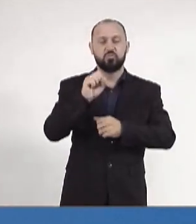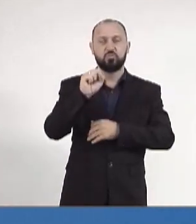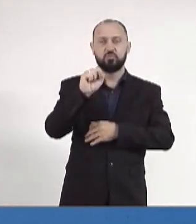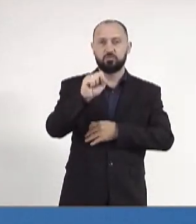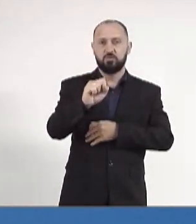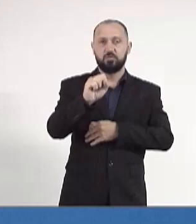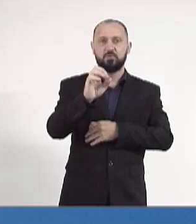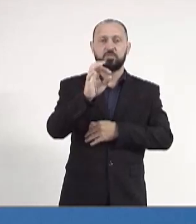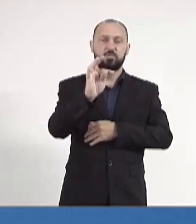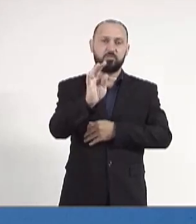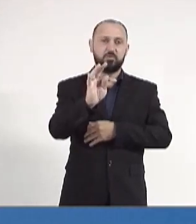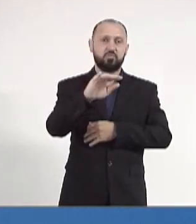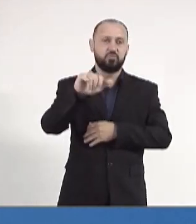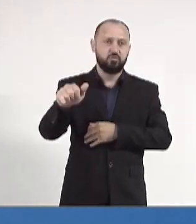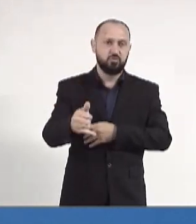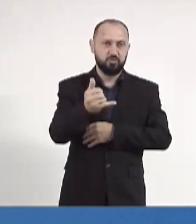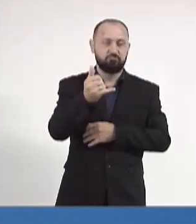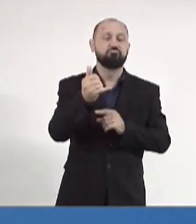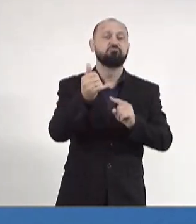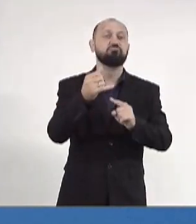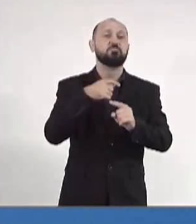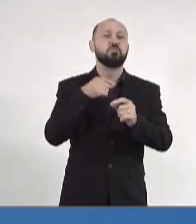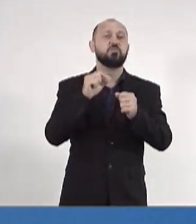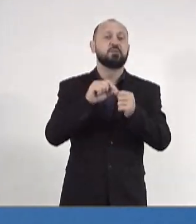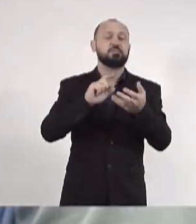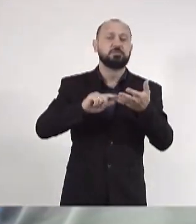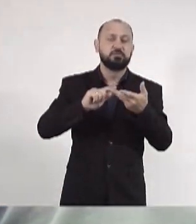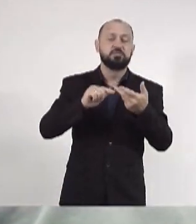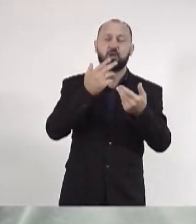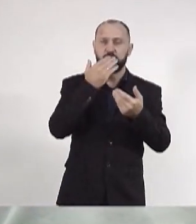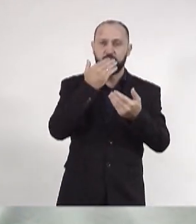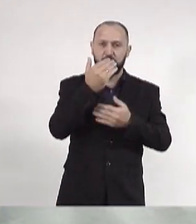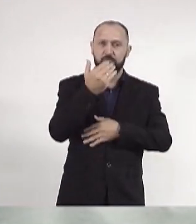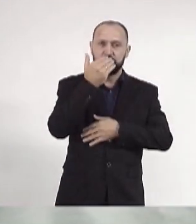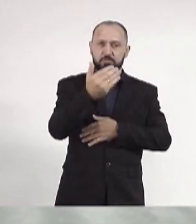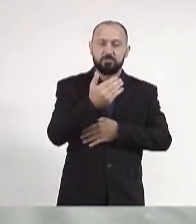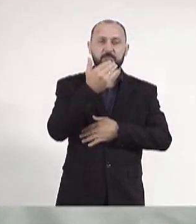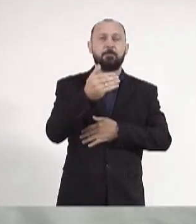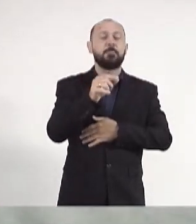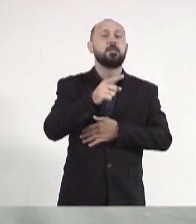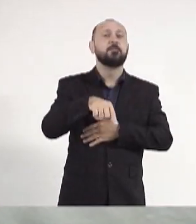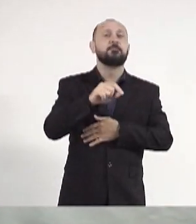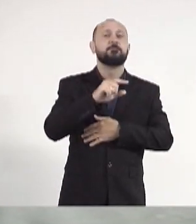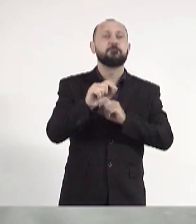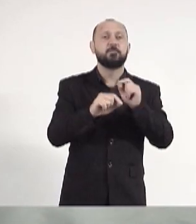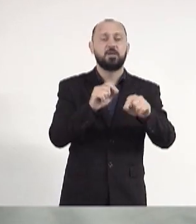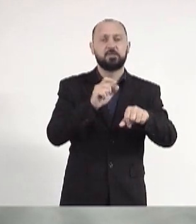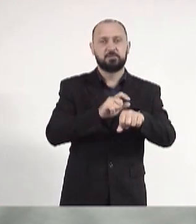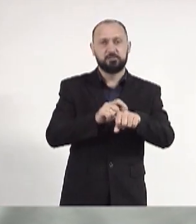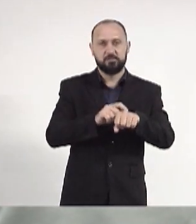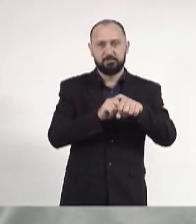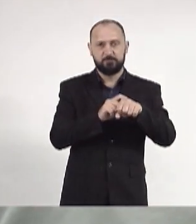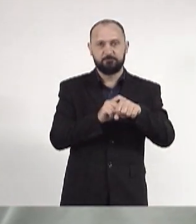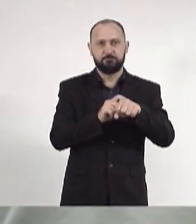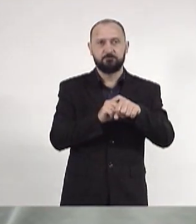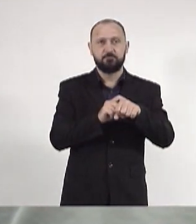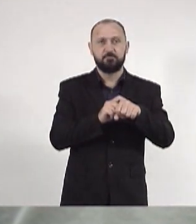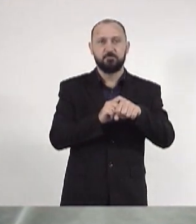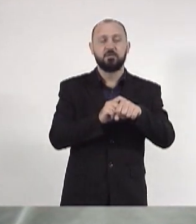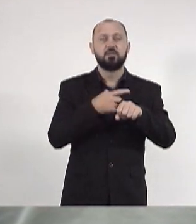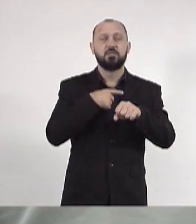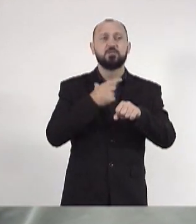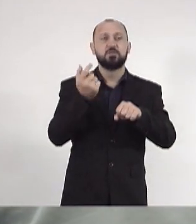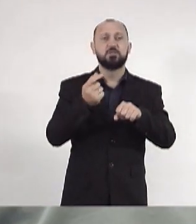Justiça. Como nós estamos fazendo diversos encaminhamentos a fim de que esta situação tenha